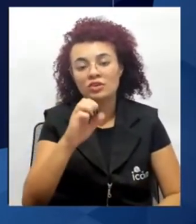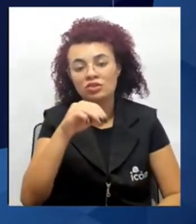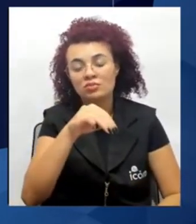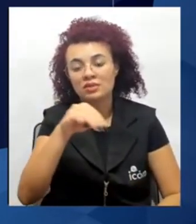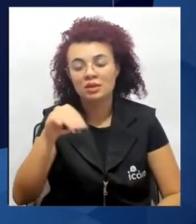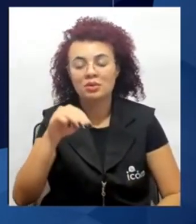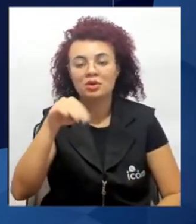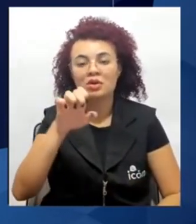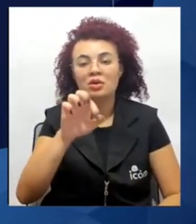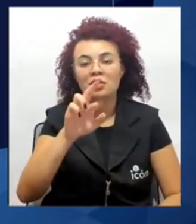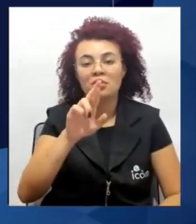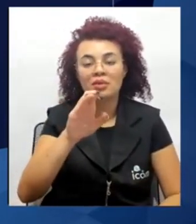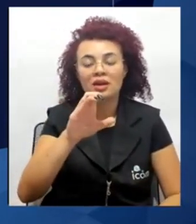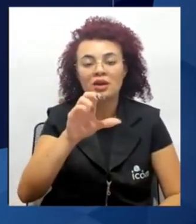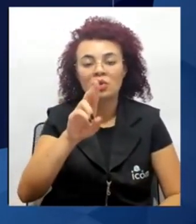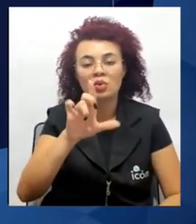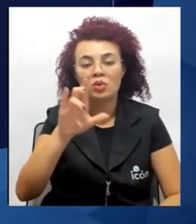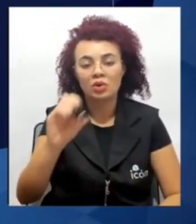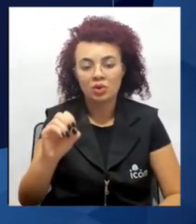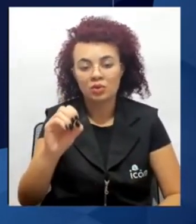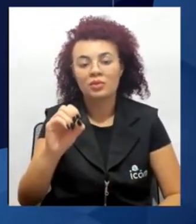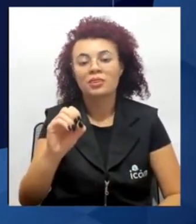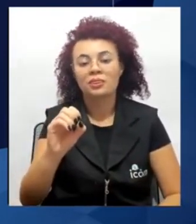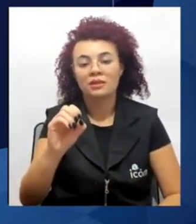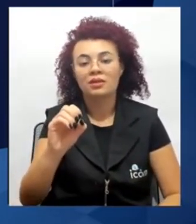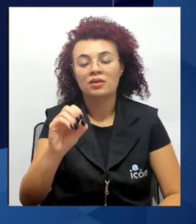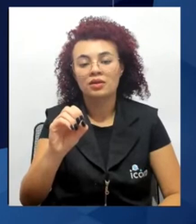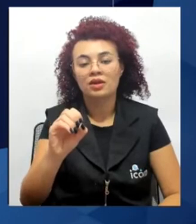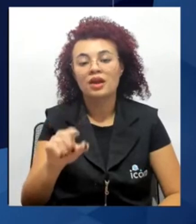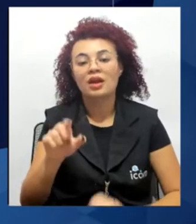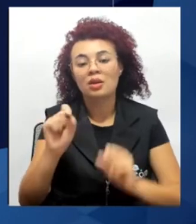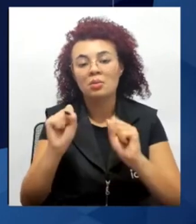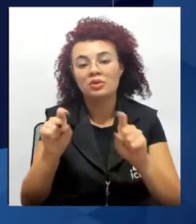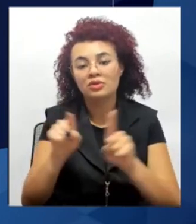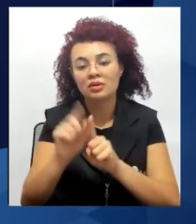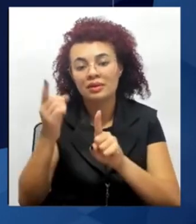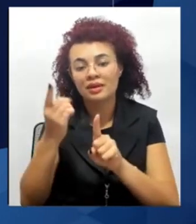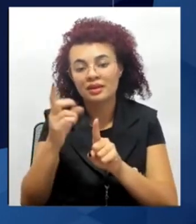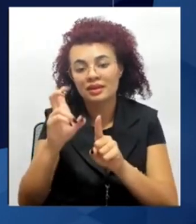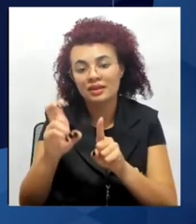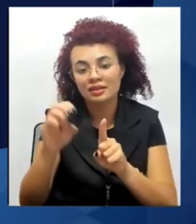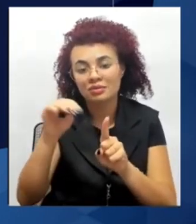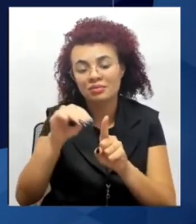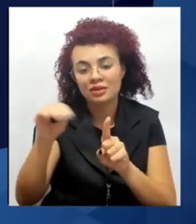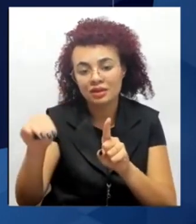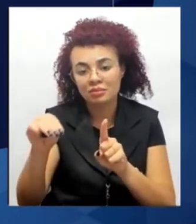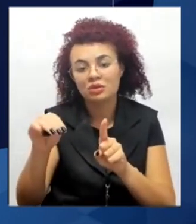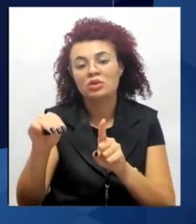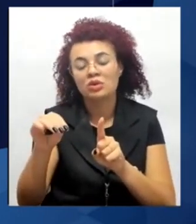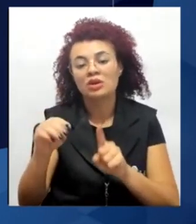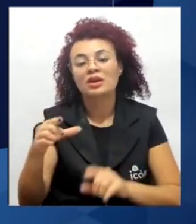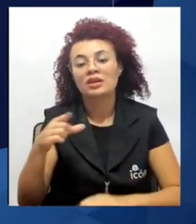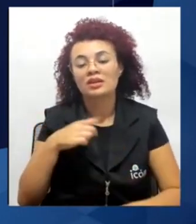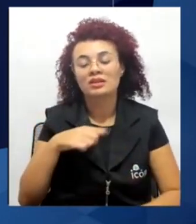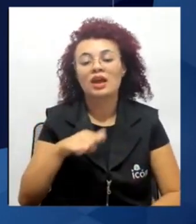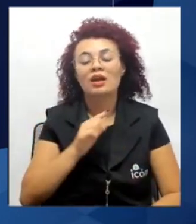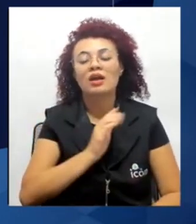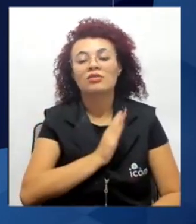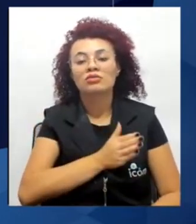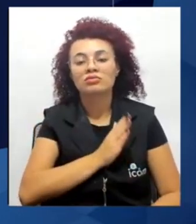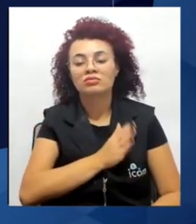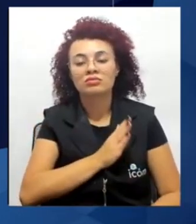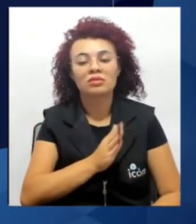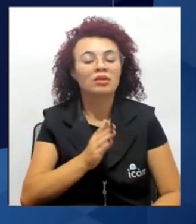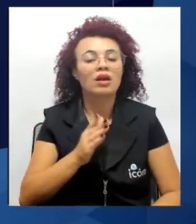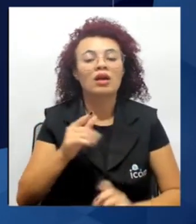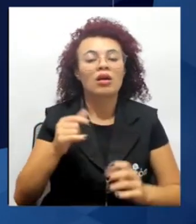pulmonar, igual ou menor que 15 milímetros de mercúrio, e resistência vascular pulmonar, igual ou maior que 3